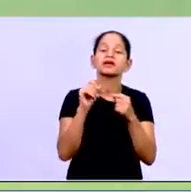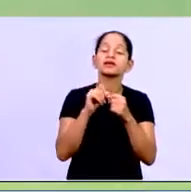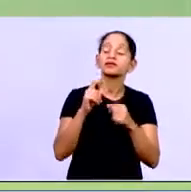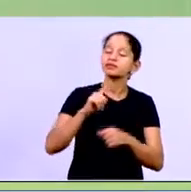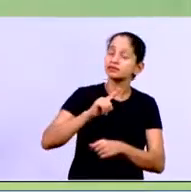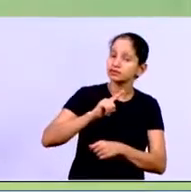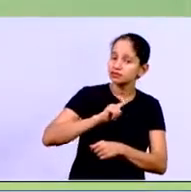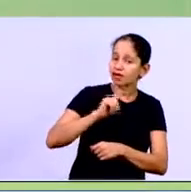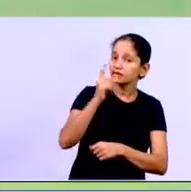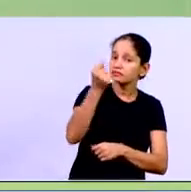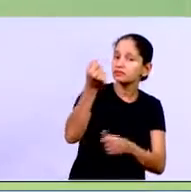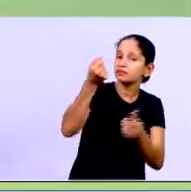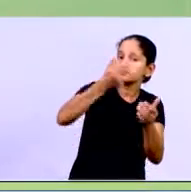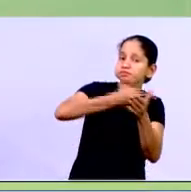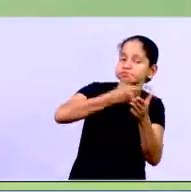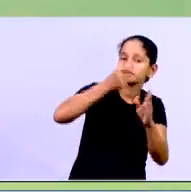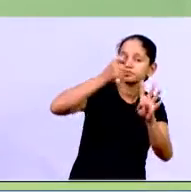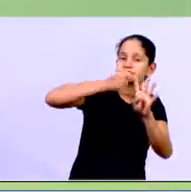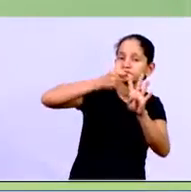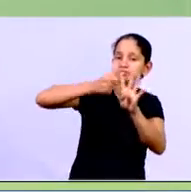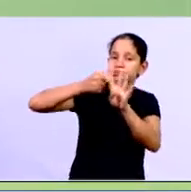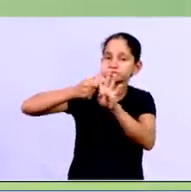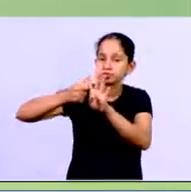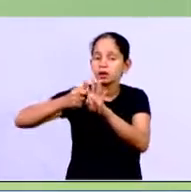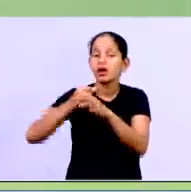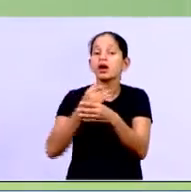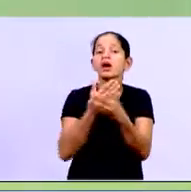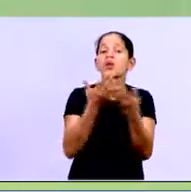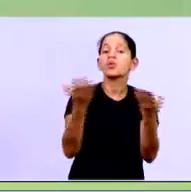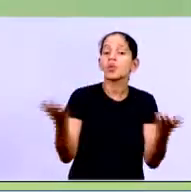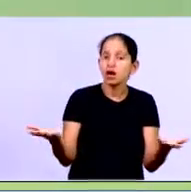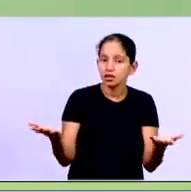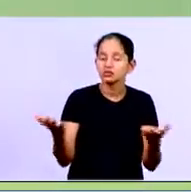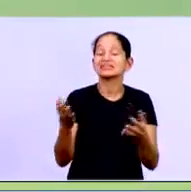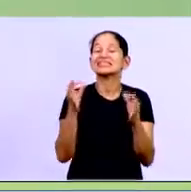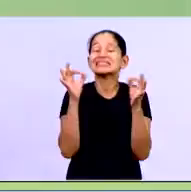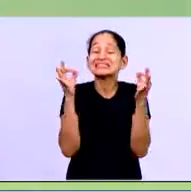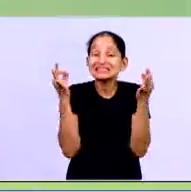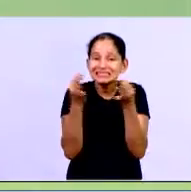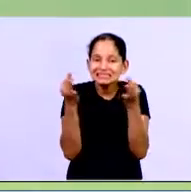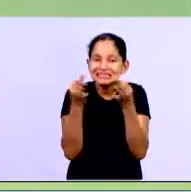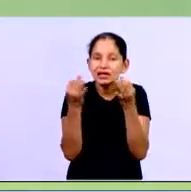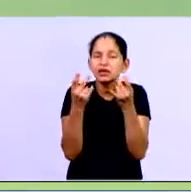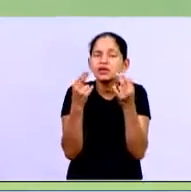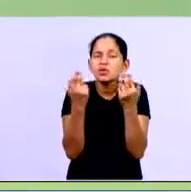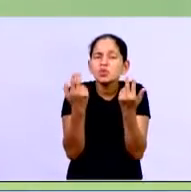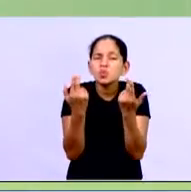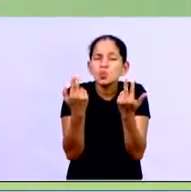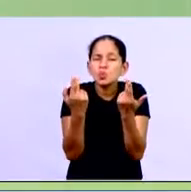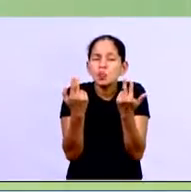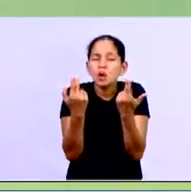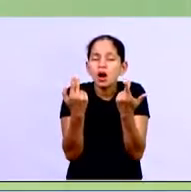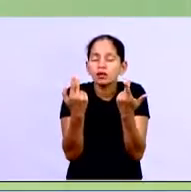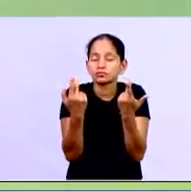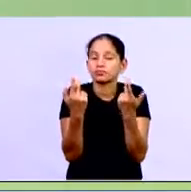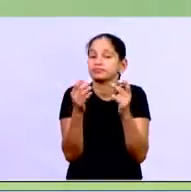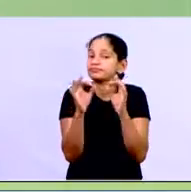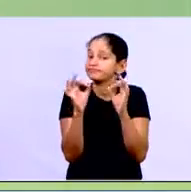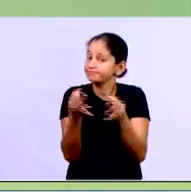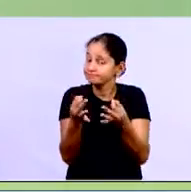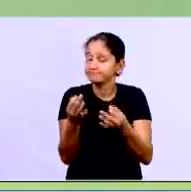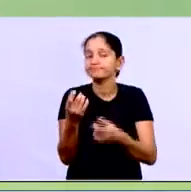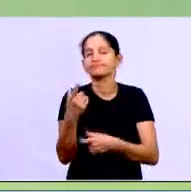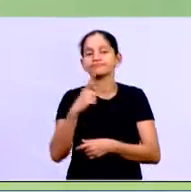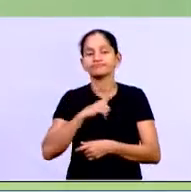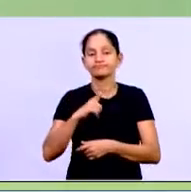uma dívida em prestações periódicas, iguais e sucessivas, ok? Dentro